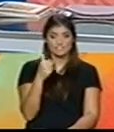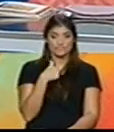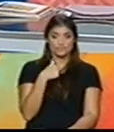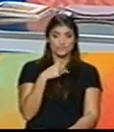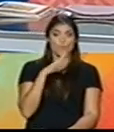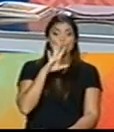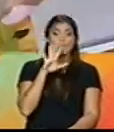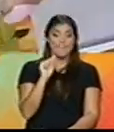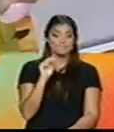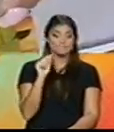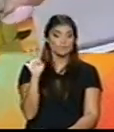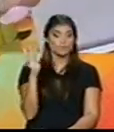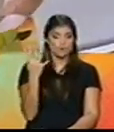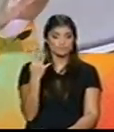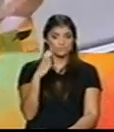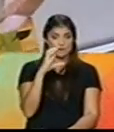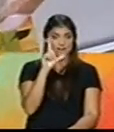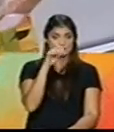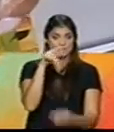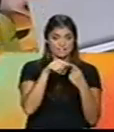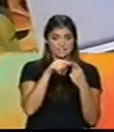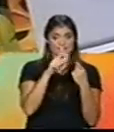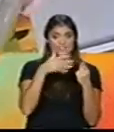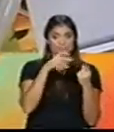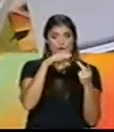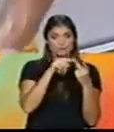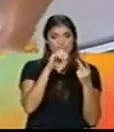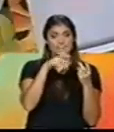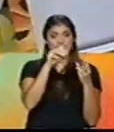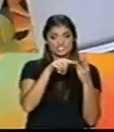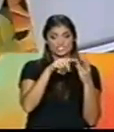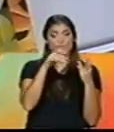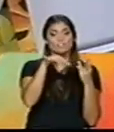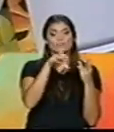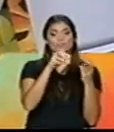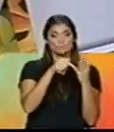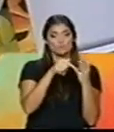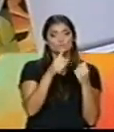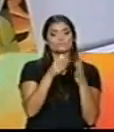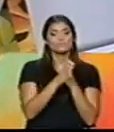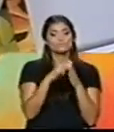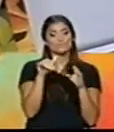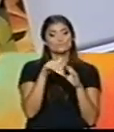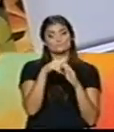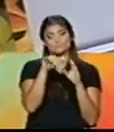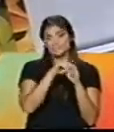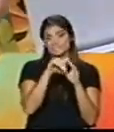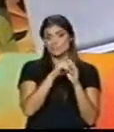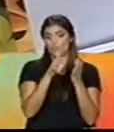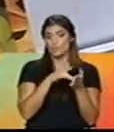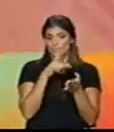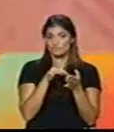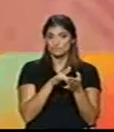netos, que é a Clara, o Eduardo, a Inês e o António, todos eles participam no livro, tenho bolinhos feitos com